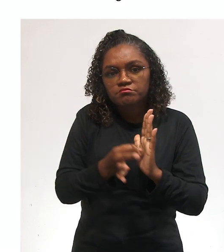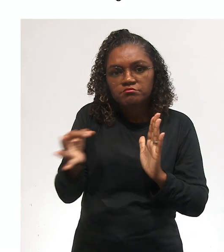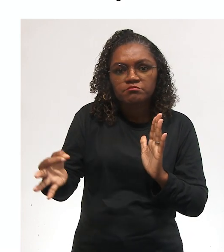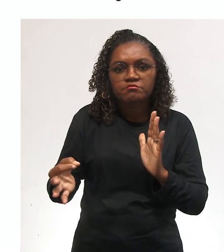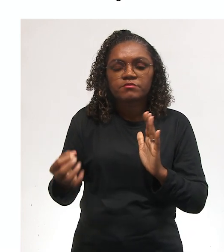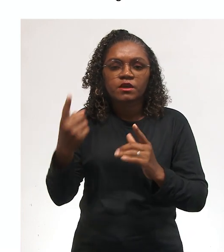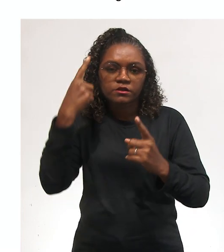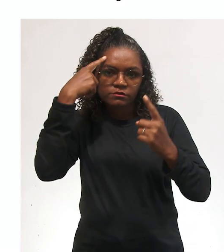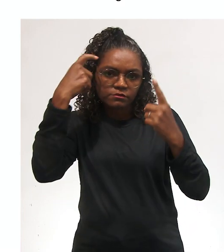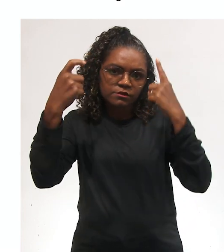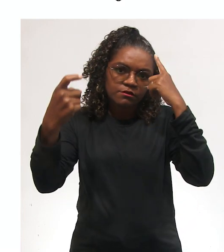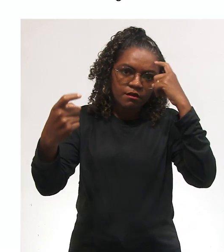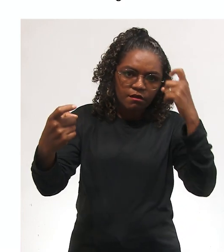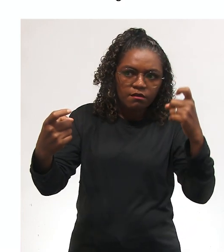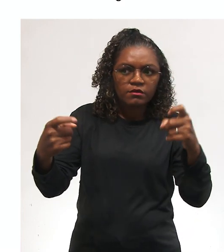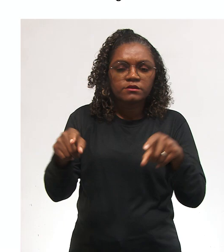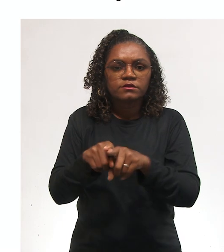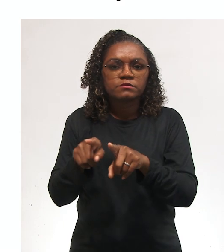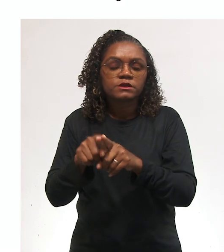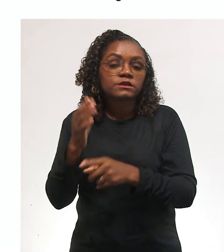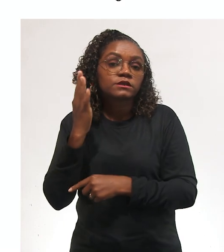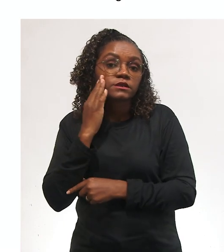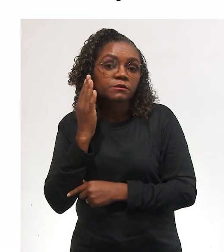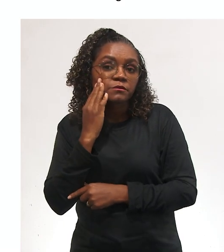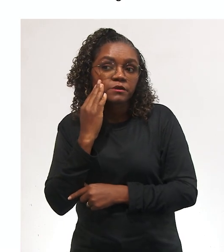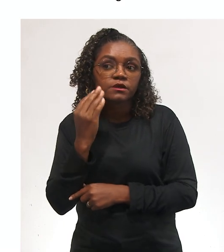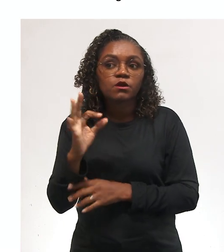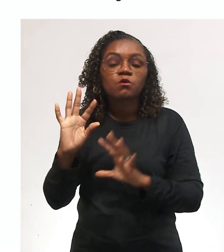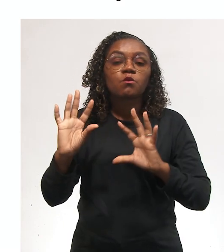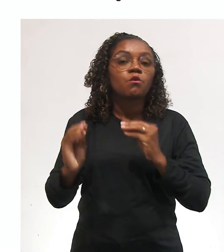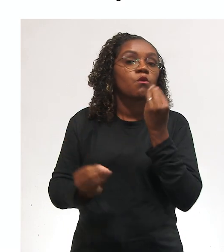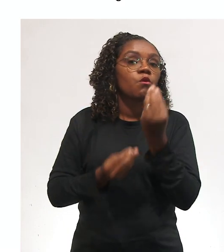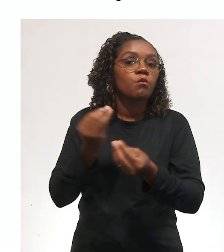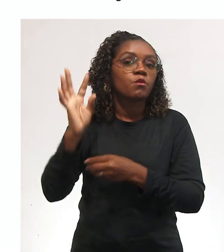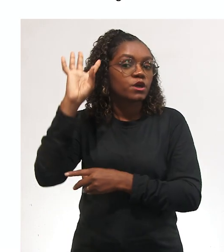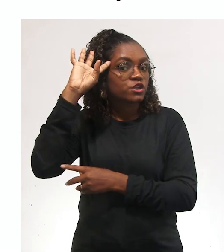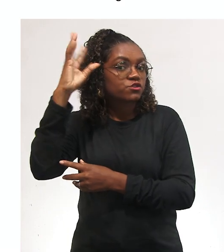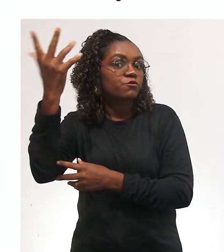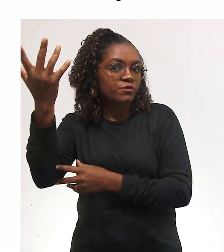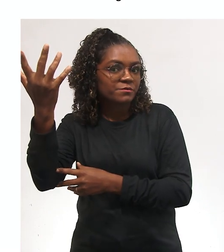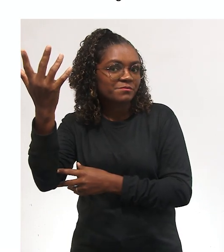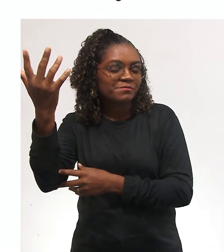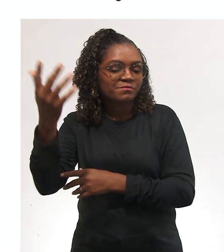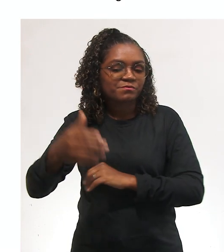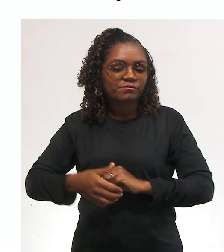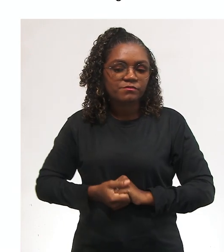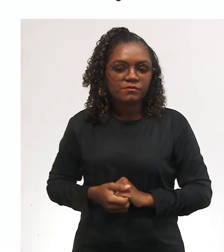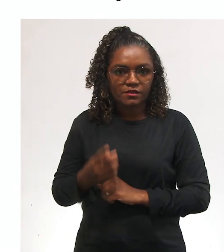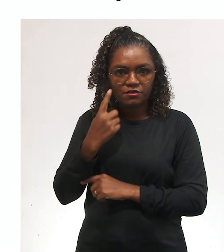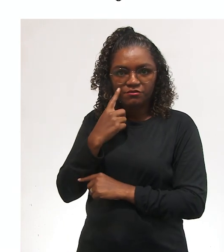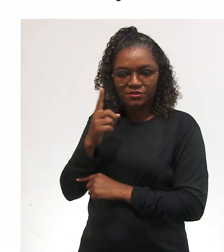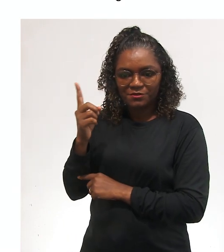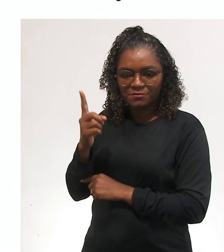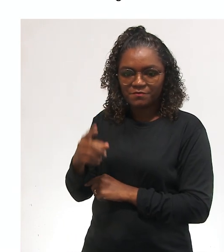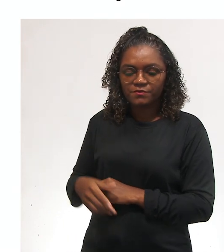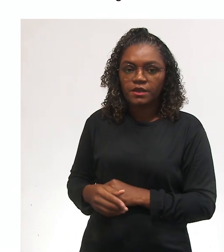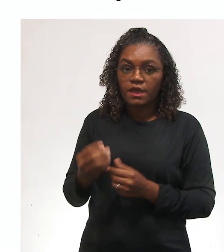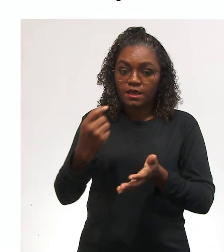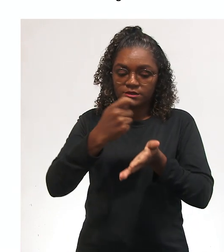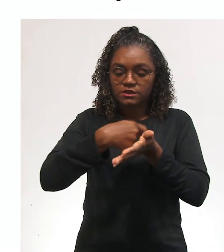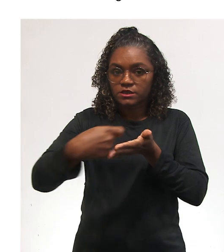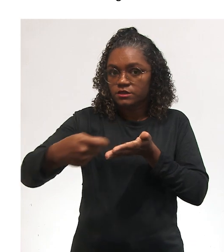propor melhorias, vão propor soluções. Nesse modelo aqui do desenho, as pessoas estão apresentando